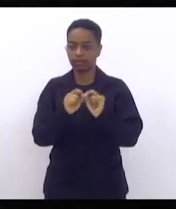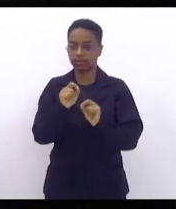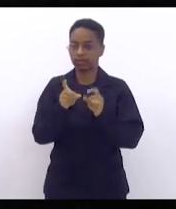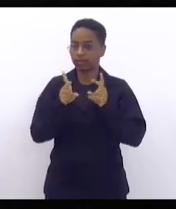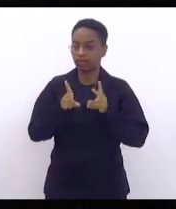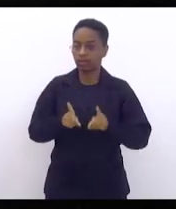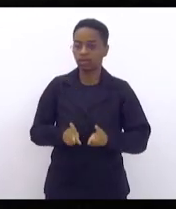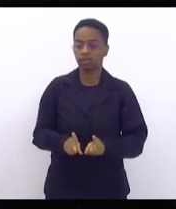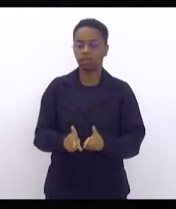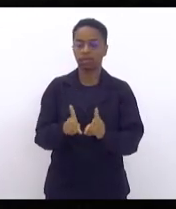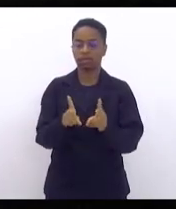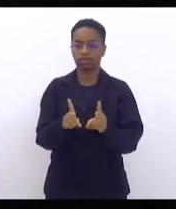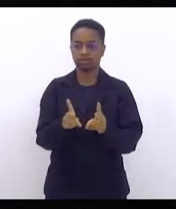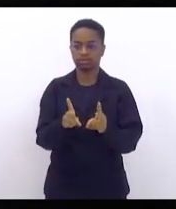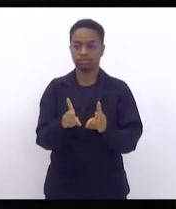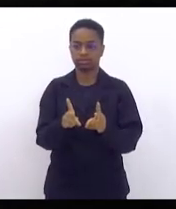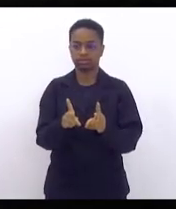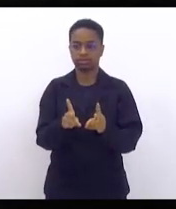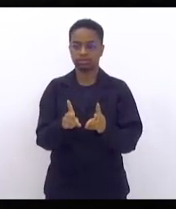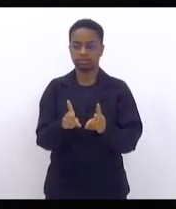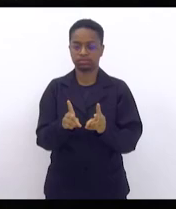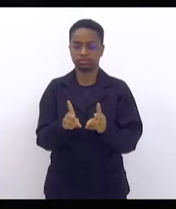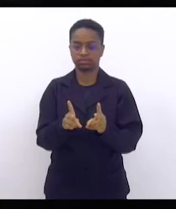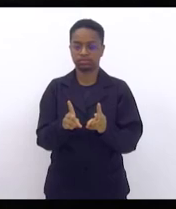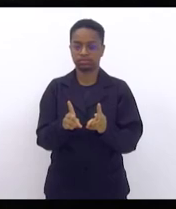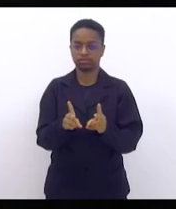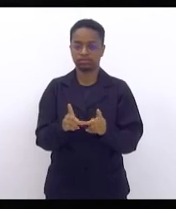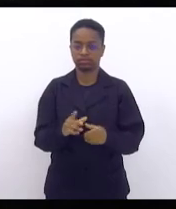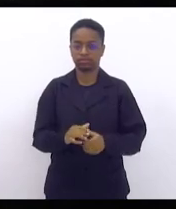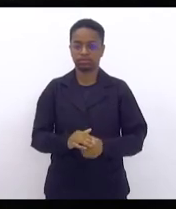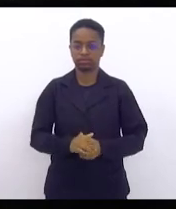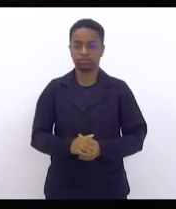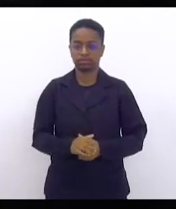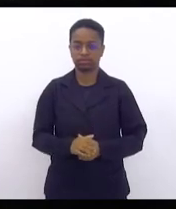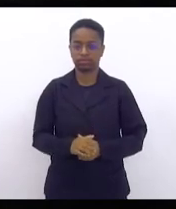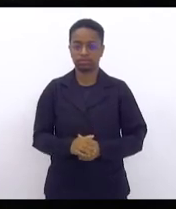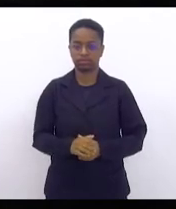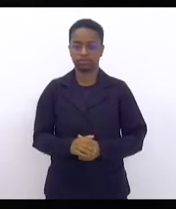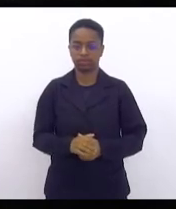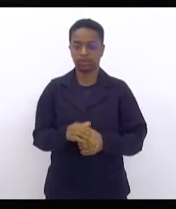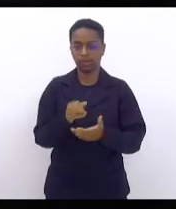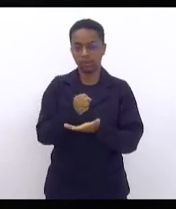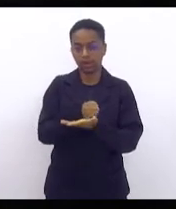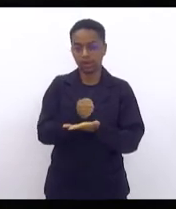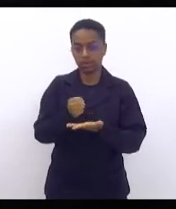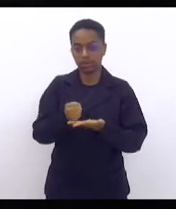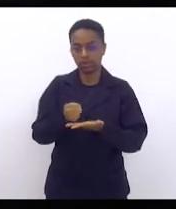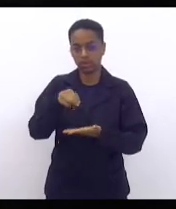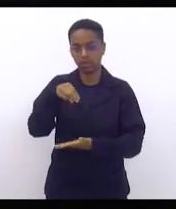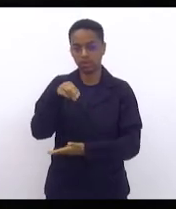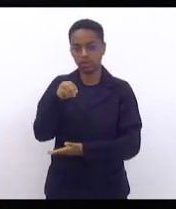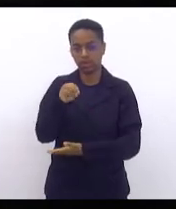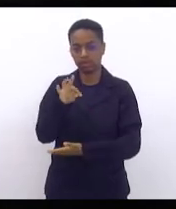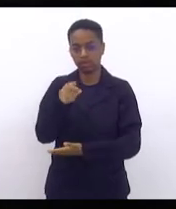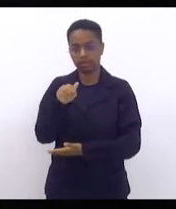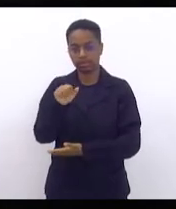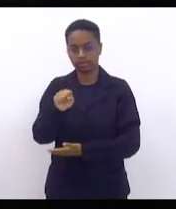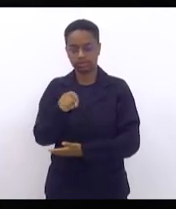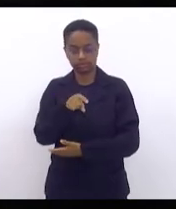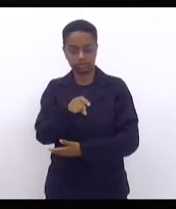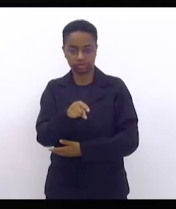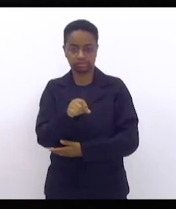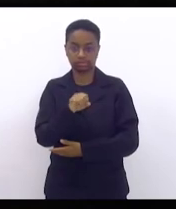permanência Deputado Luiz Paulo dos serviços do Cartório de Notas que lá existe